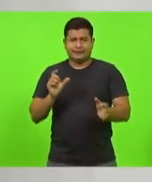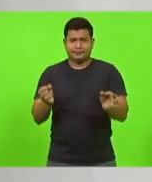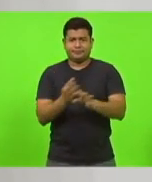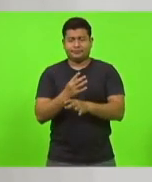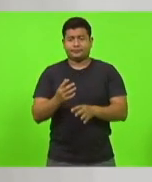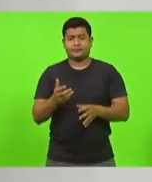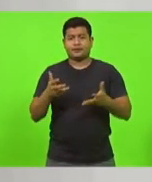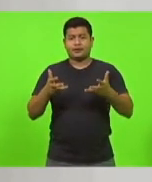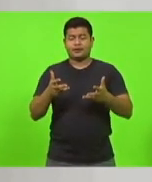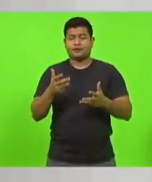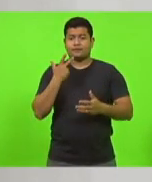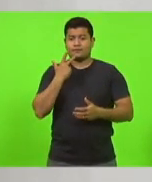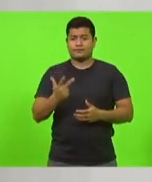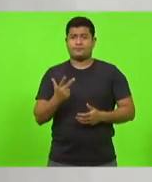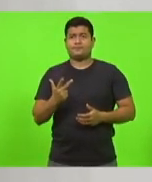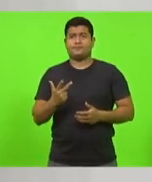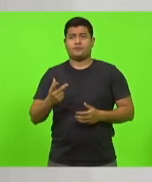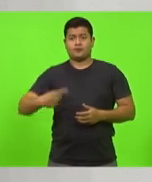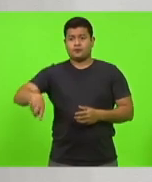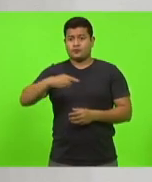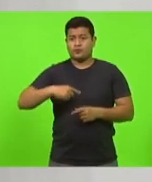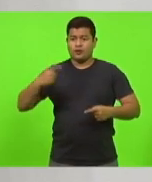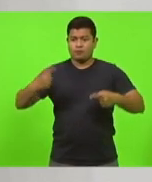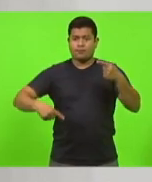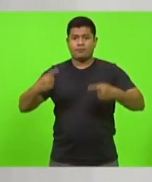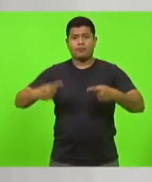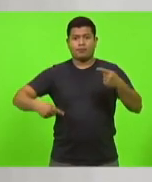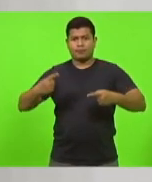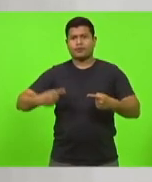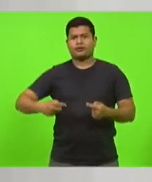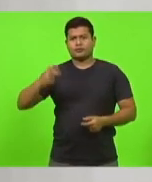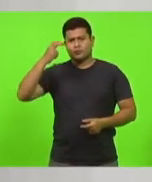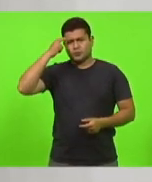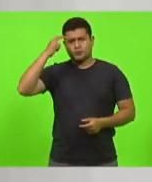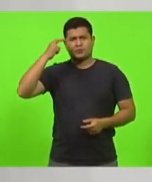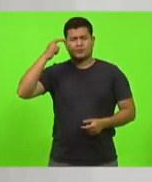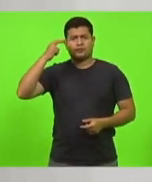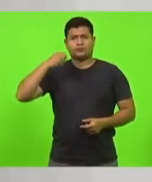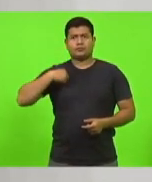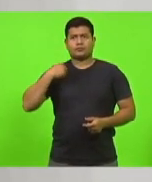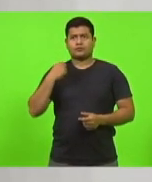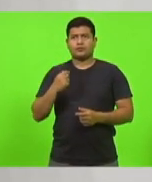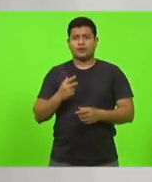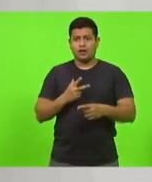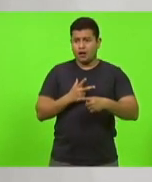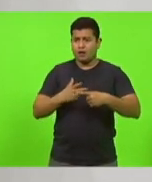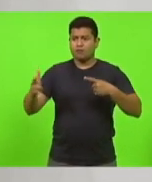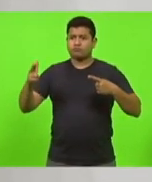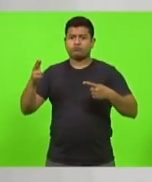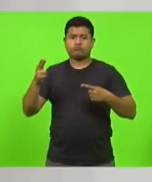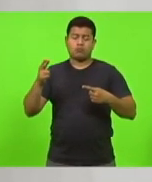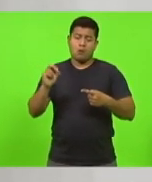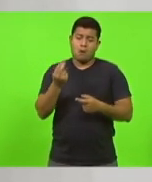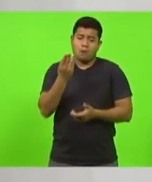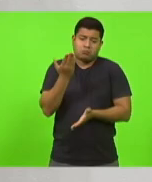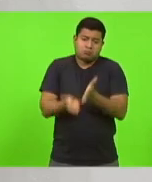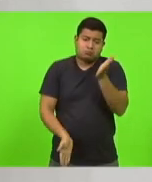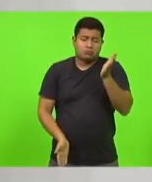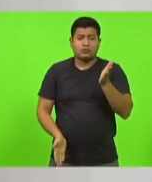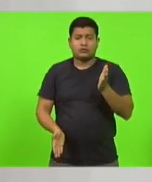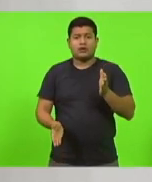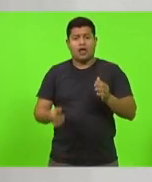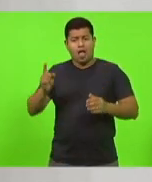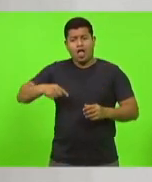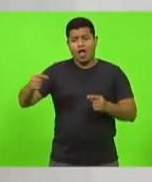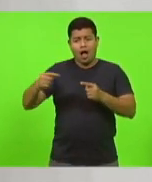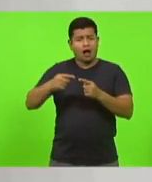gente está fazendo um debate aqui maduro. Ganhar e perder é do jogo democrático. Eu nunca